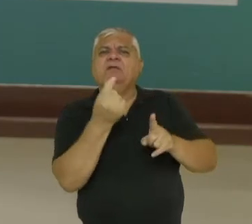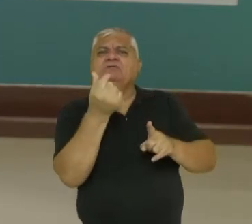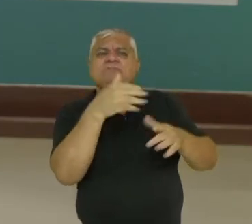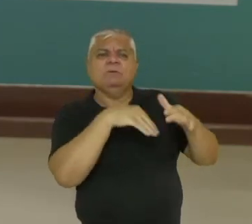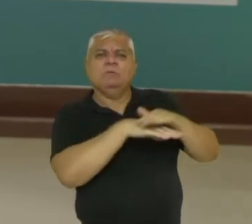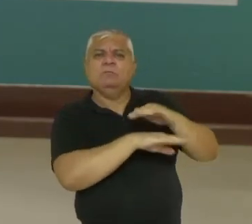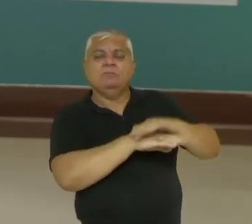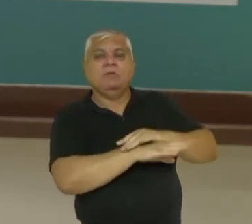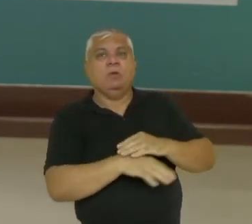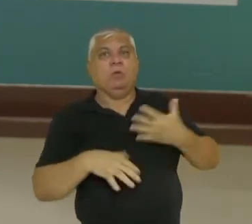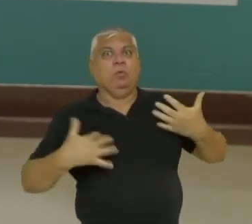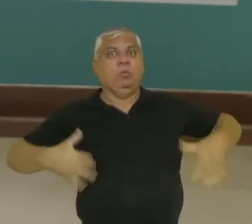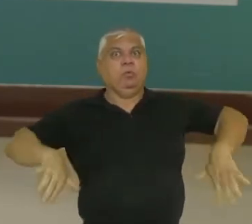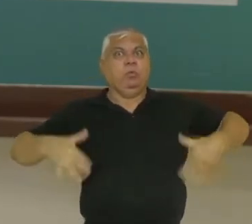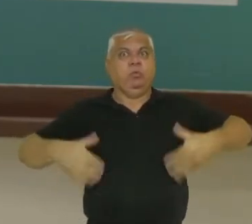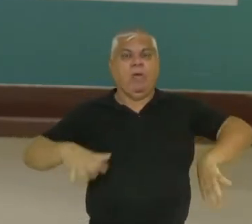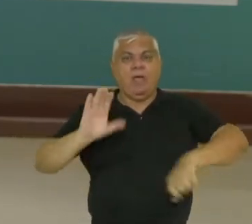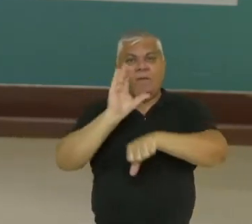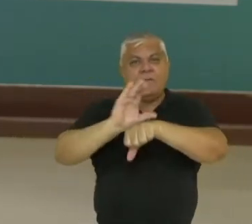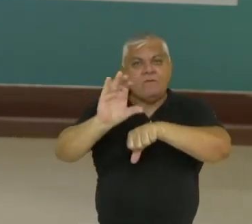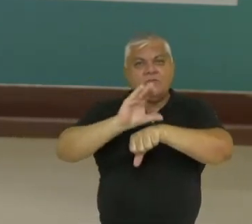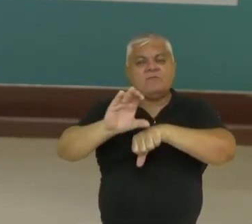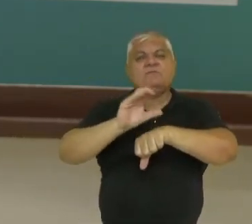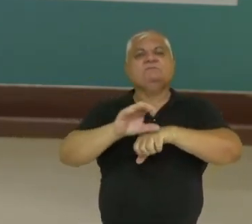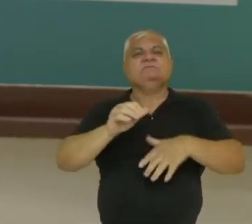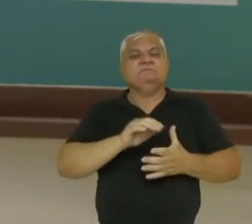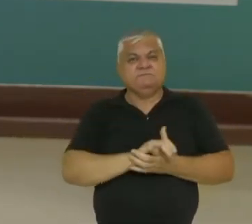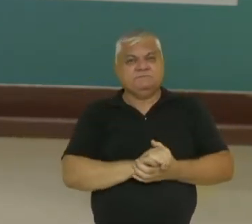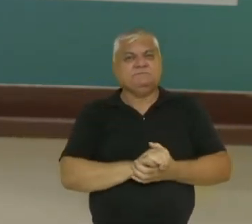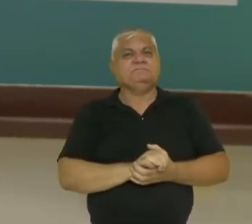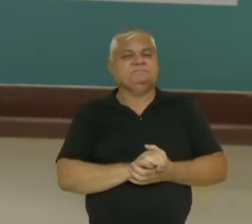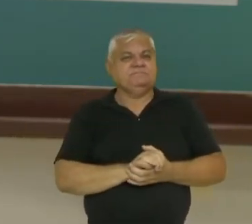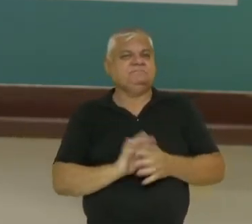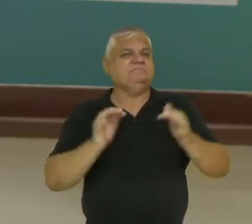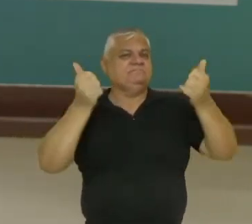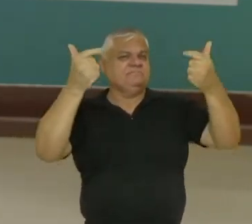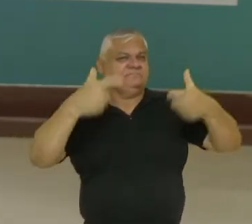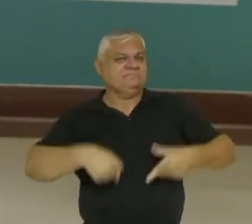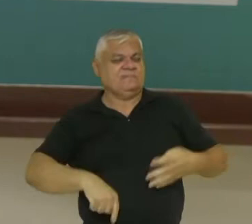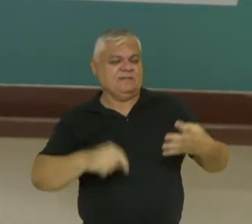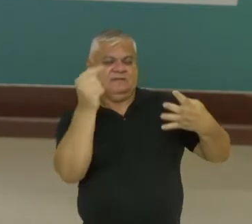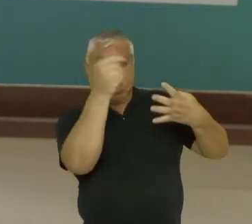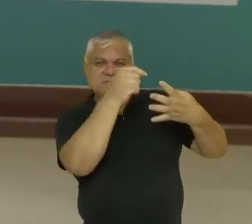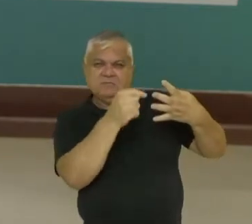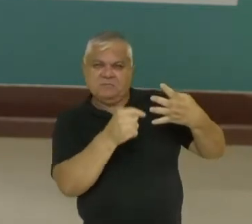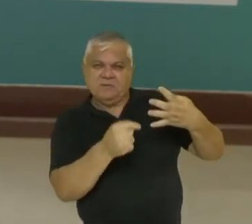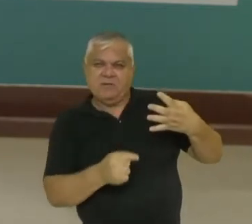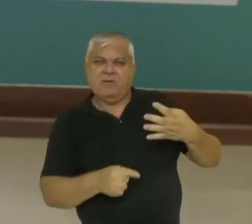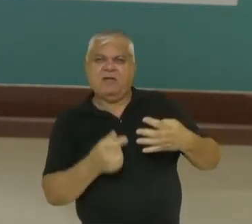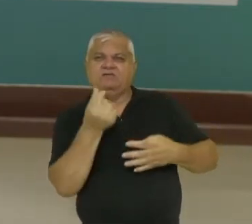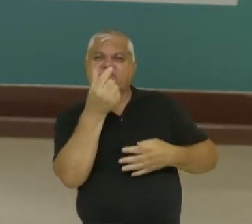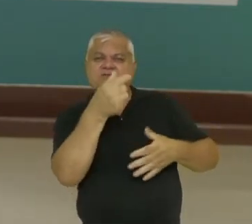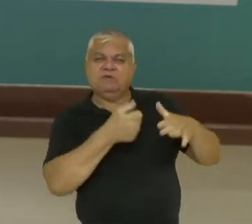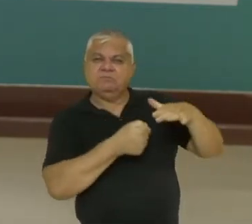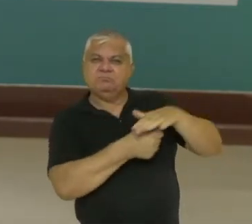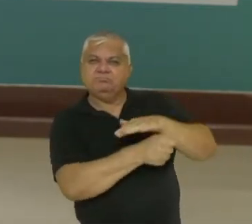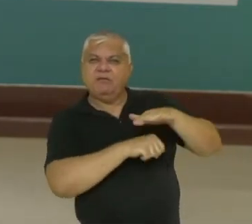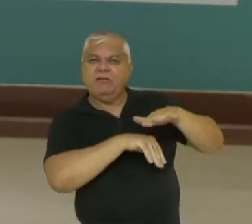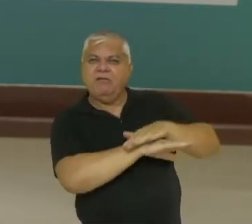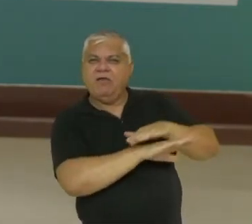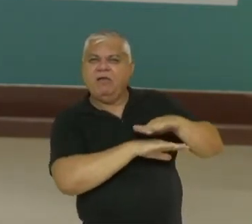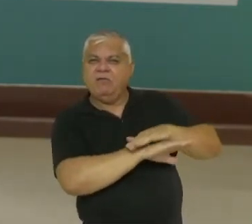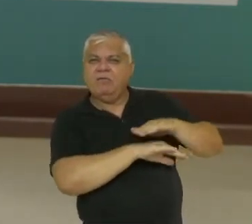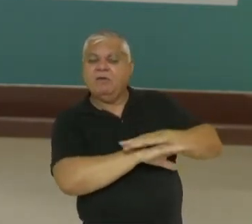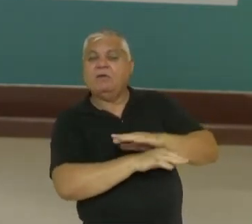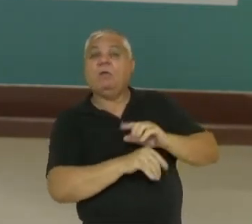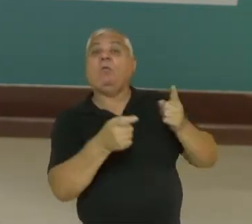um curso enorme para a gente falar. Então a gente vai falar vários tipos de investimento, pensar que em qual se